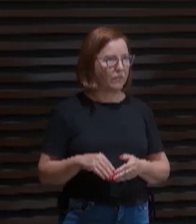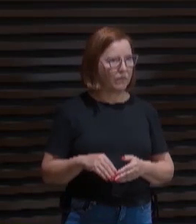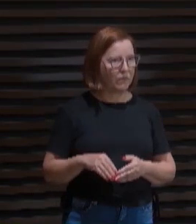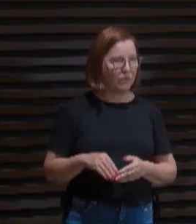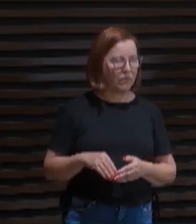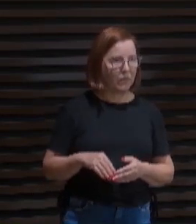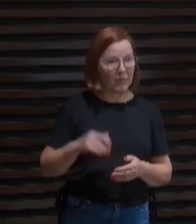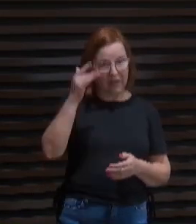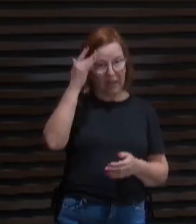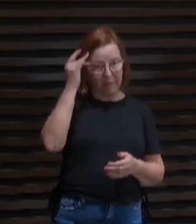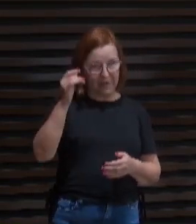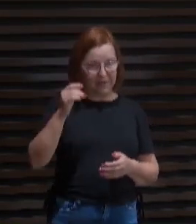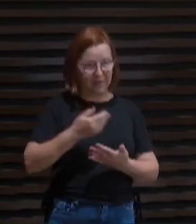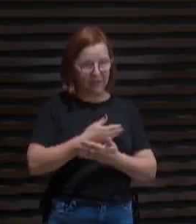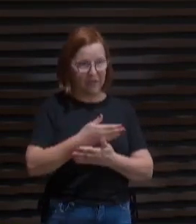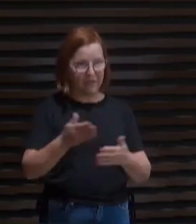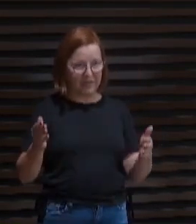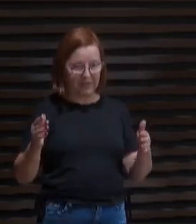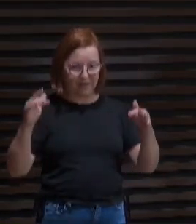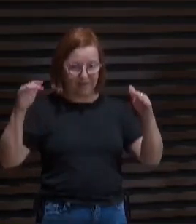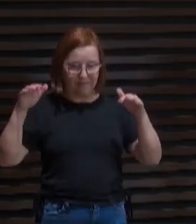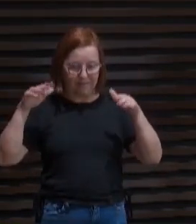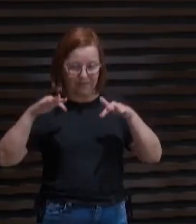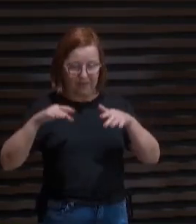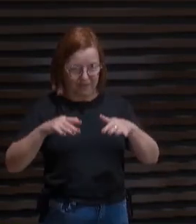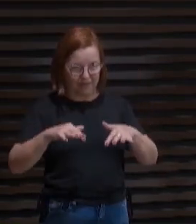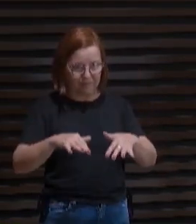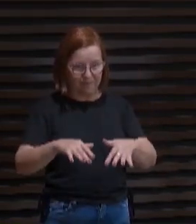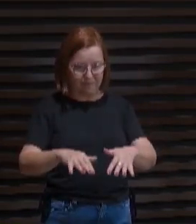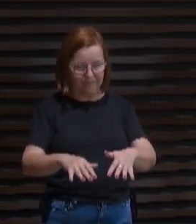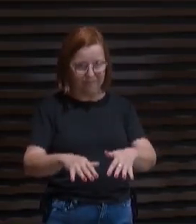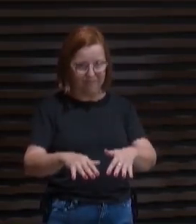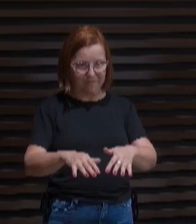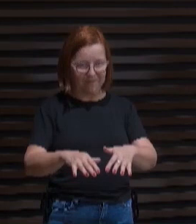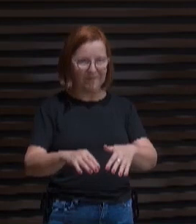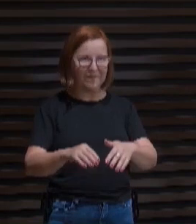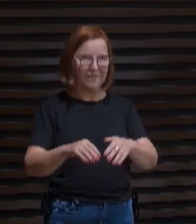dizendo, amanhã você vai atrás deles. Você vai descer.